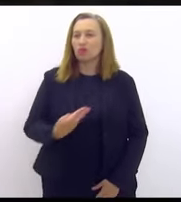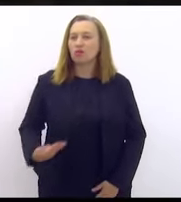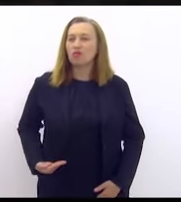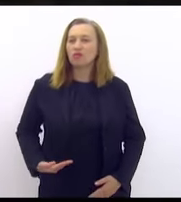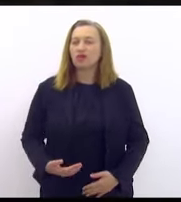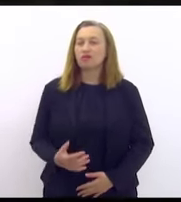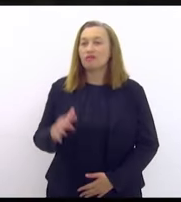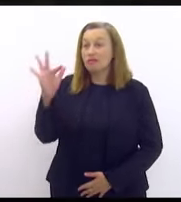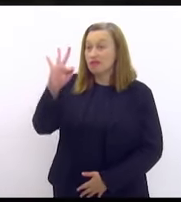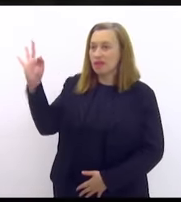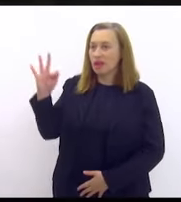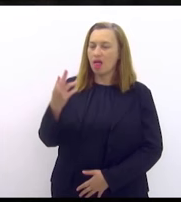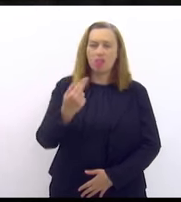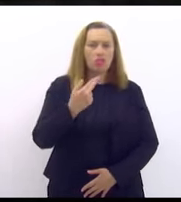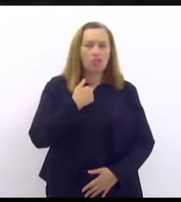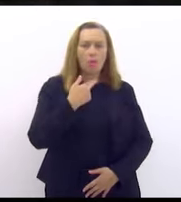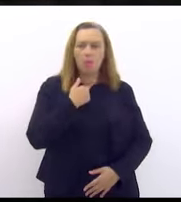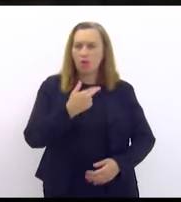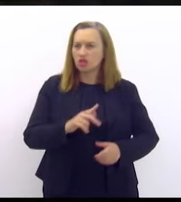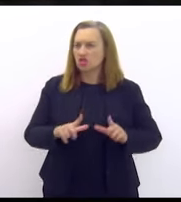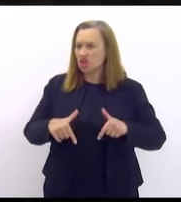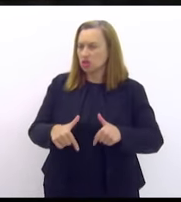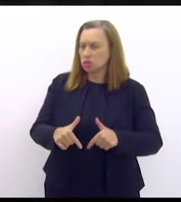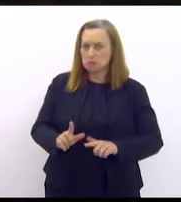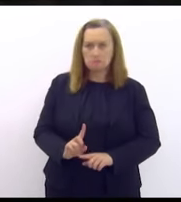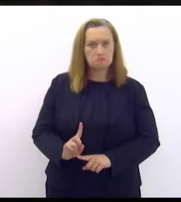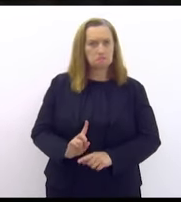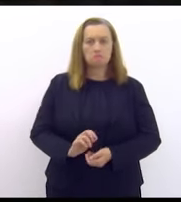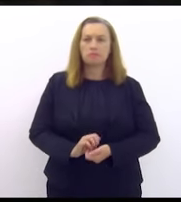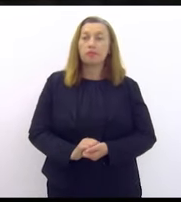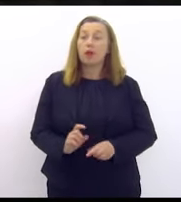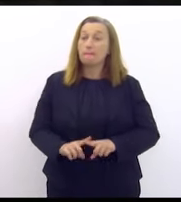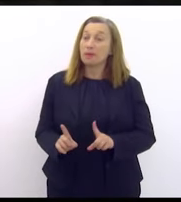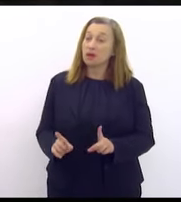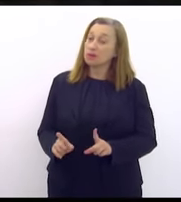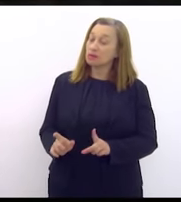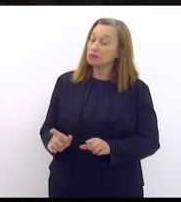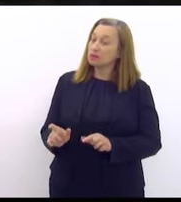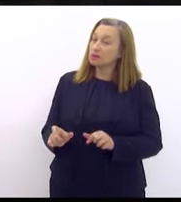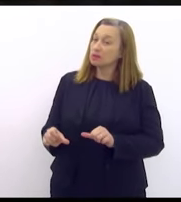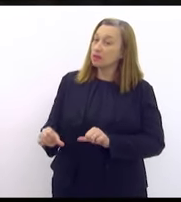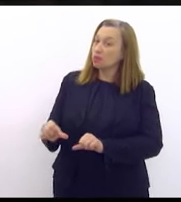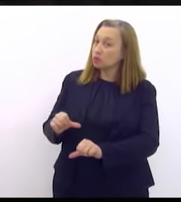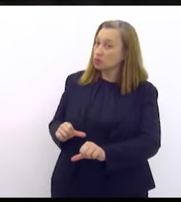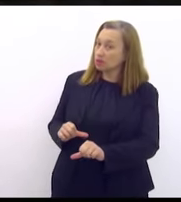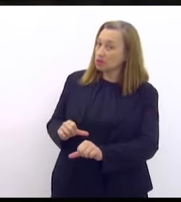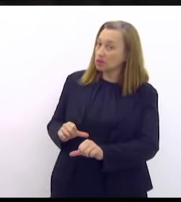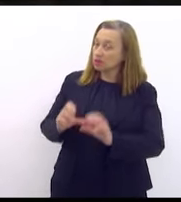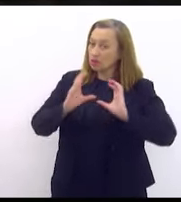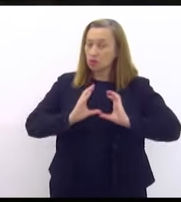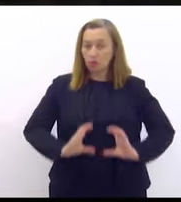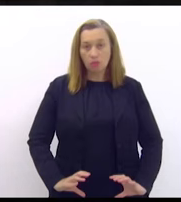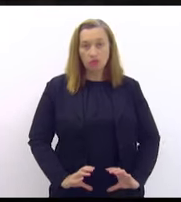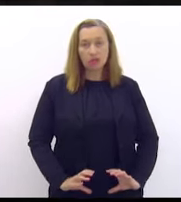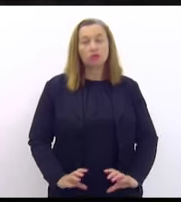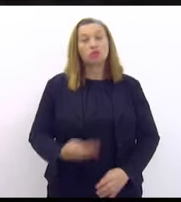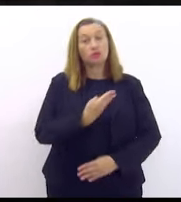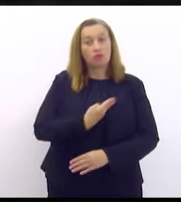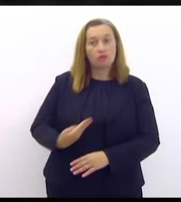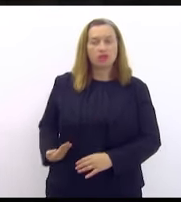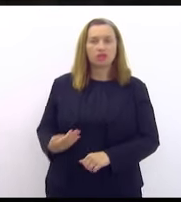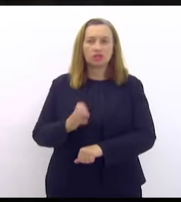não pode, não deve se comportar assim, mas a mudança de postura virá necessariamente do governo do estado.